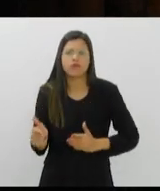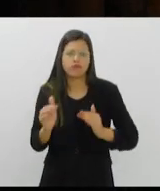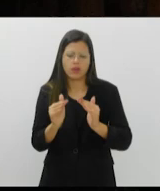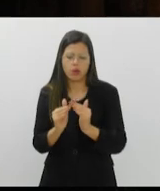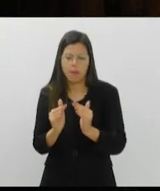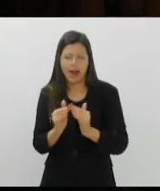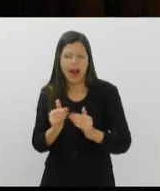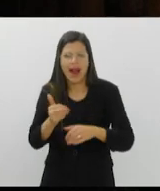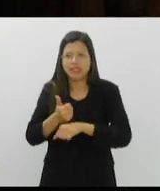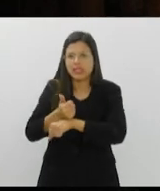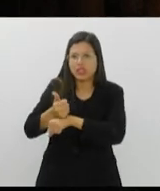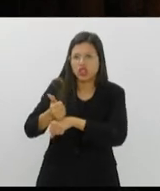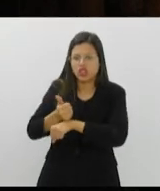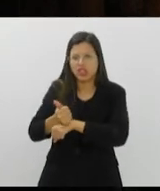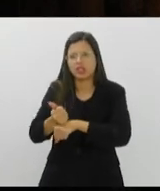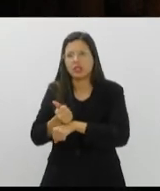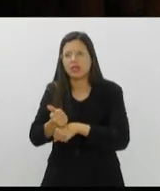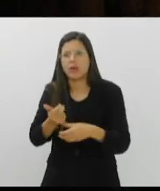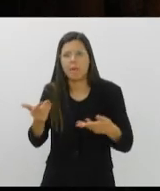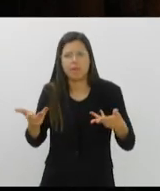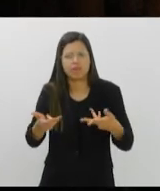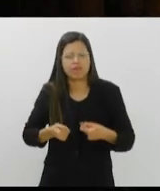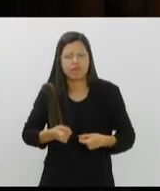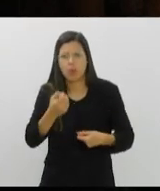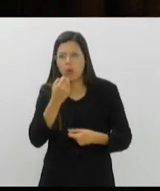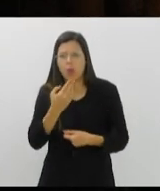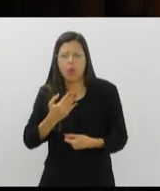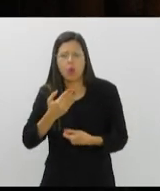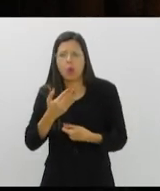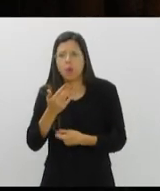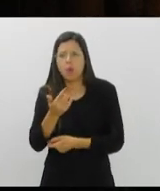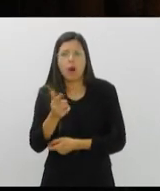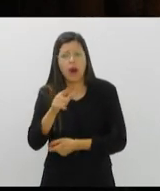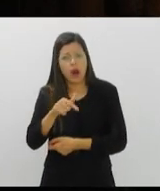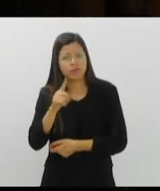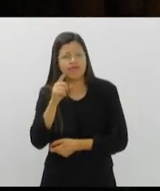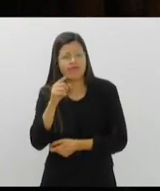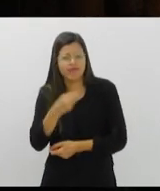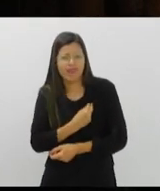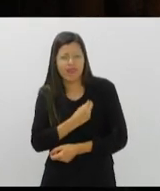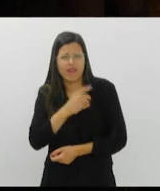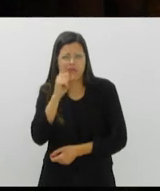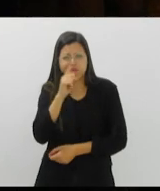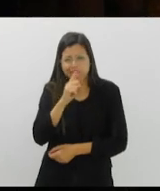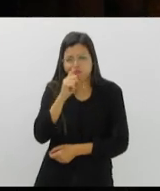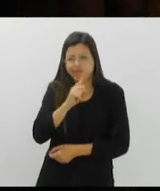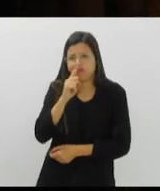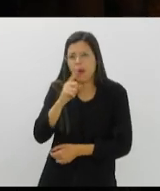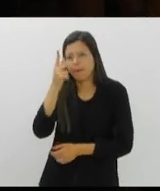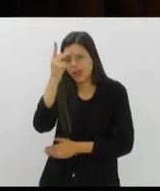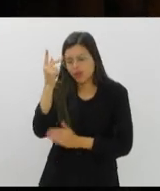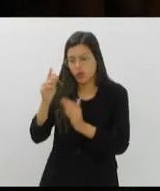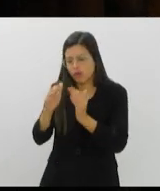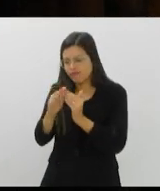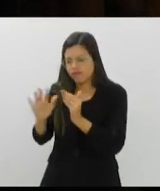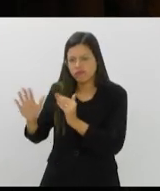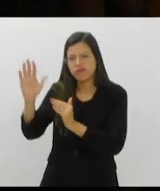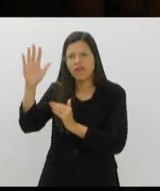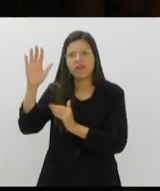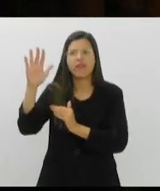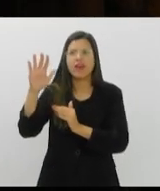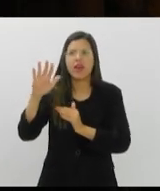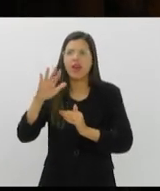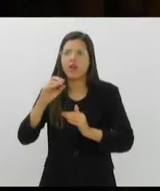digna, é quem está em situação de vulnerabilidade social, é a população que está na favela, é a população que está na moradia